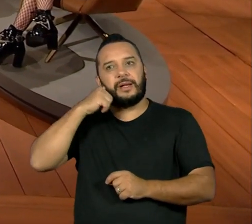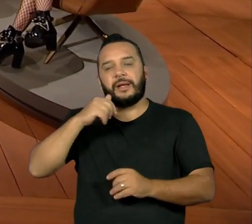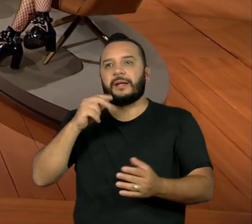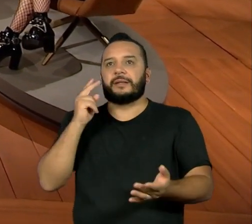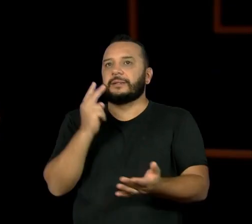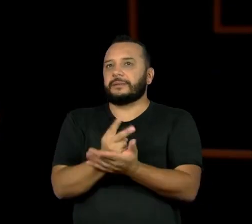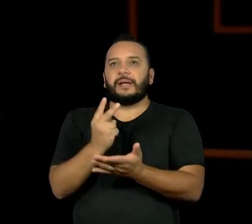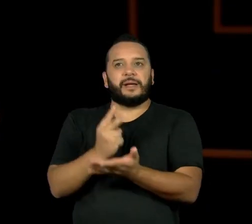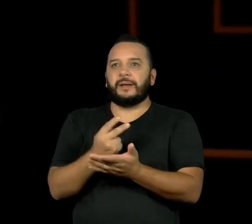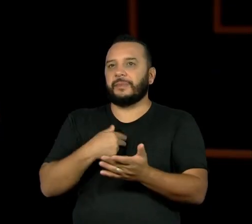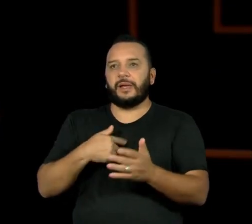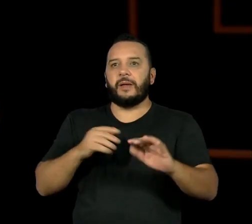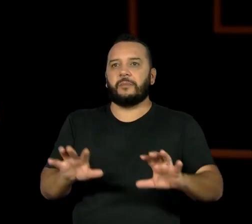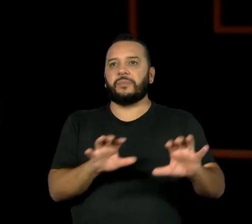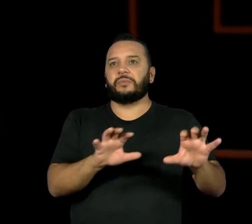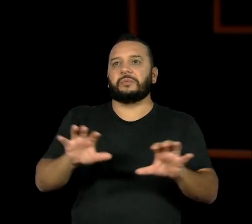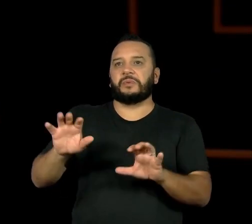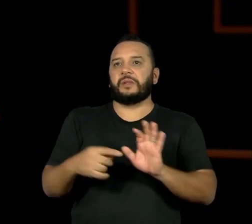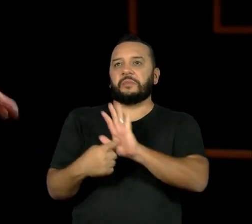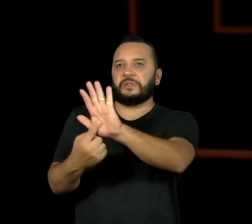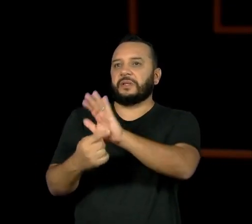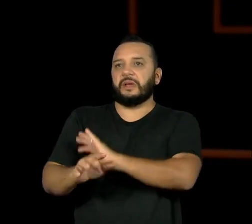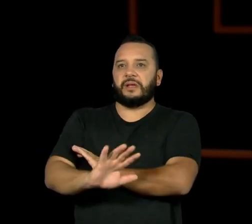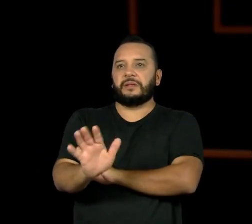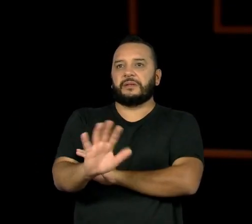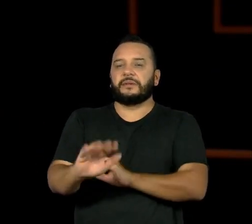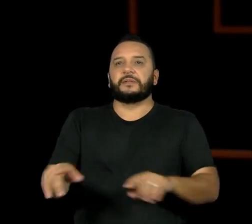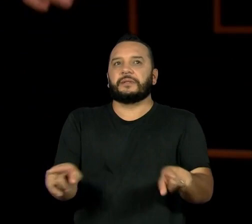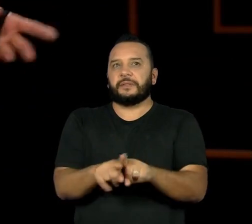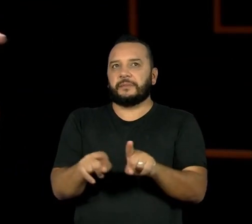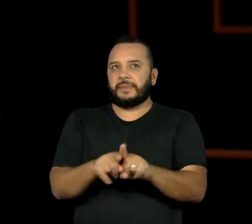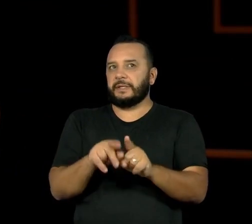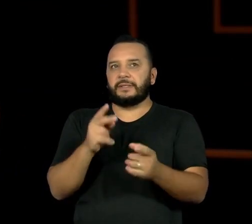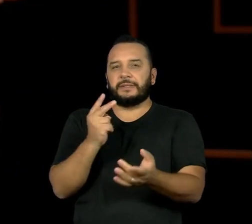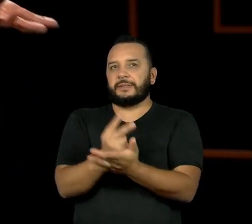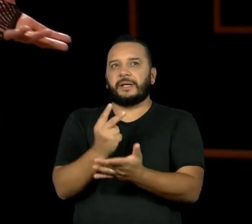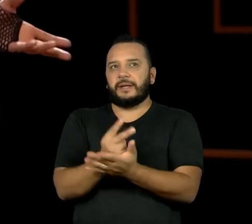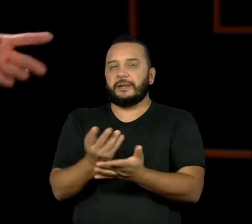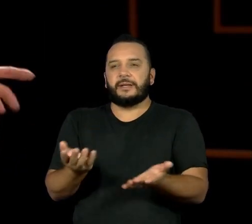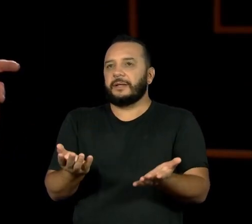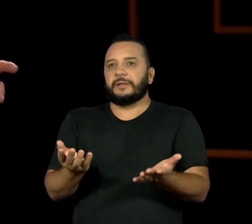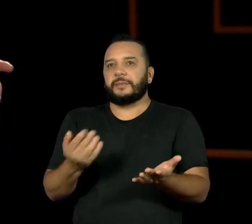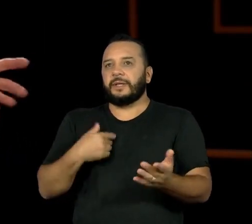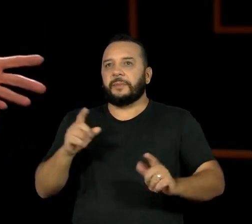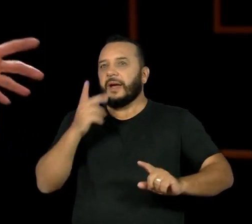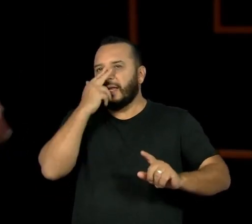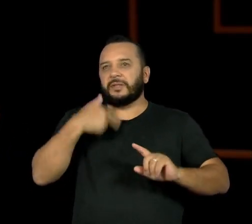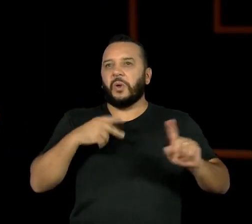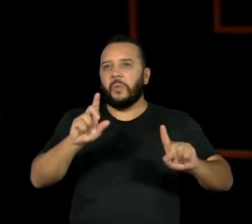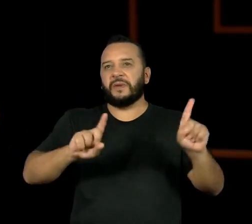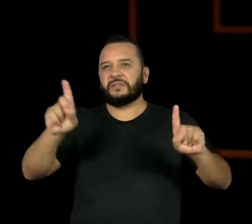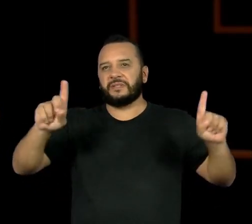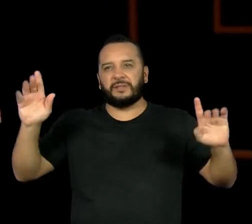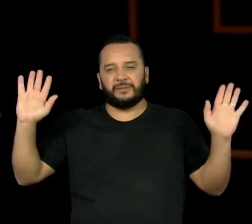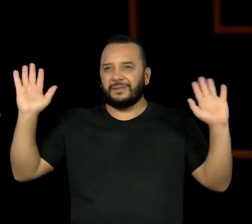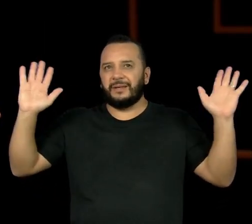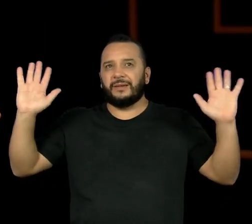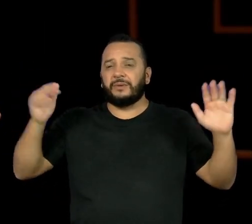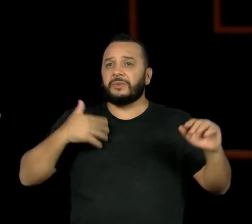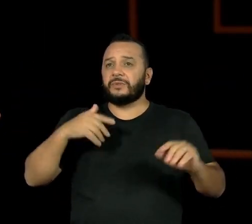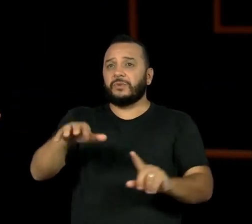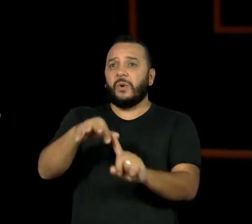cara do povo, que a gente tenha que ficar o tempo inteiro entregando o tempo todo, o ouro todo, porque é uma competição. Você tem que escolher o